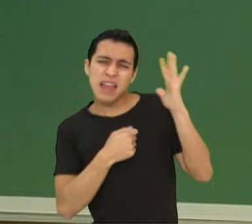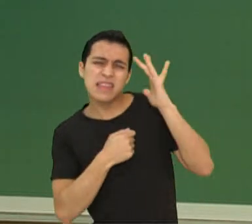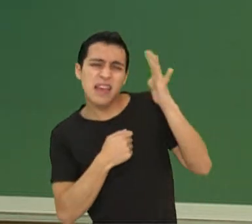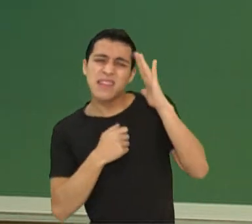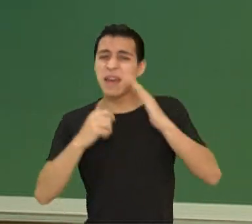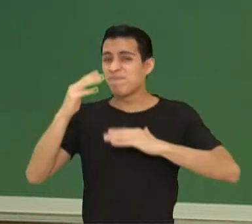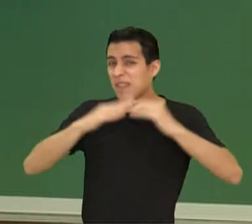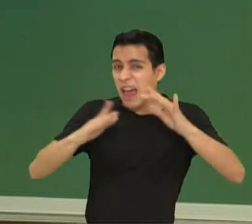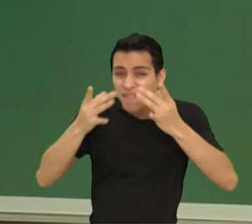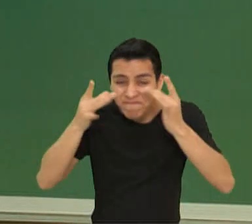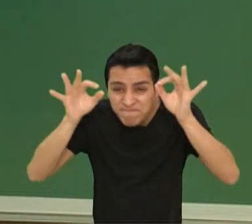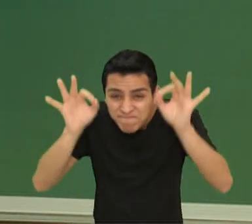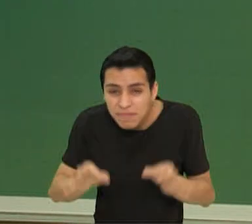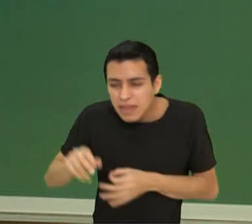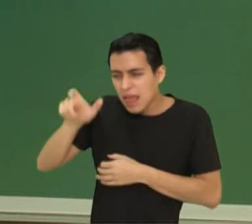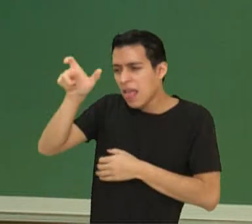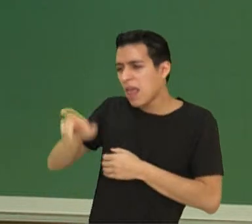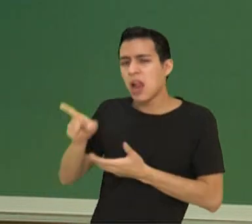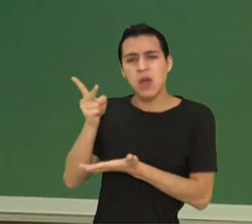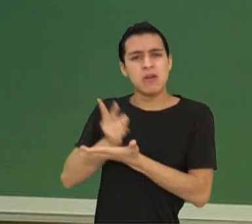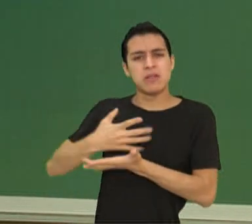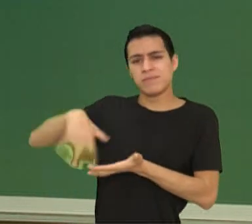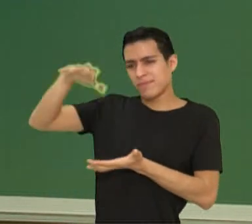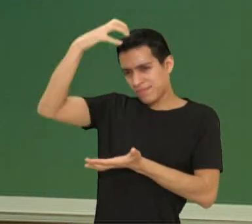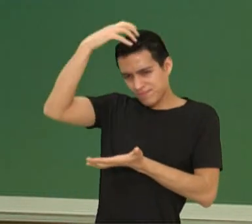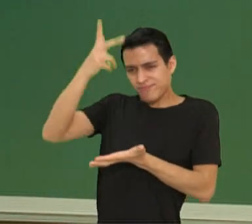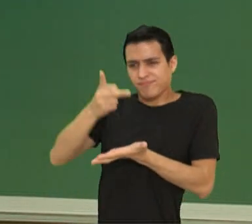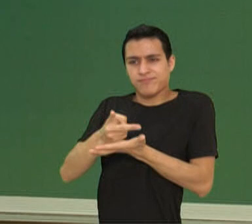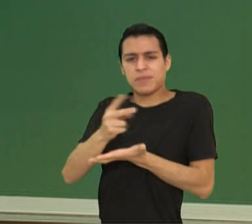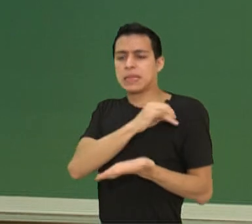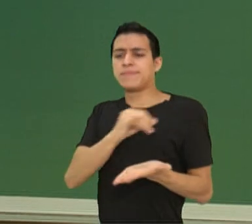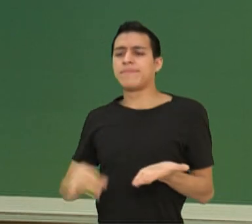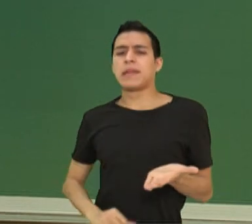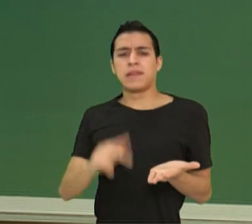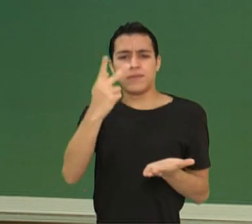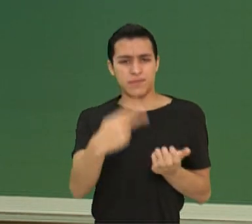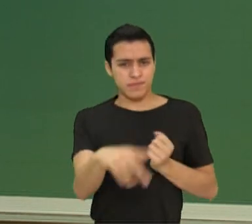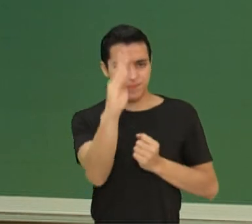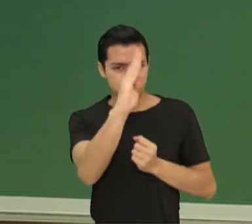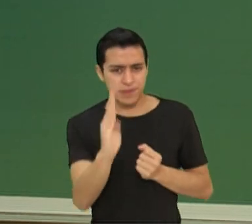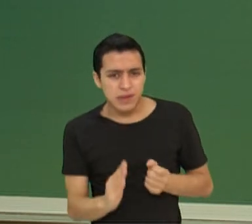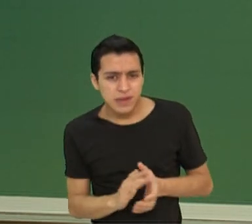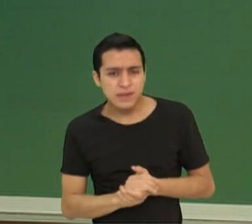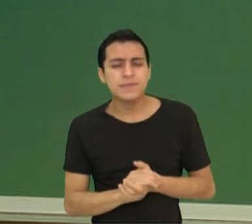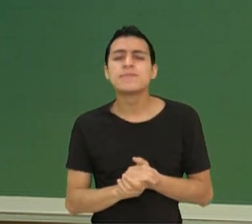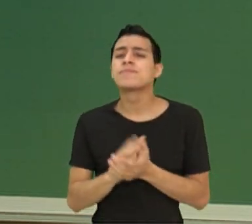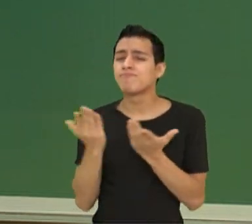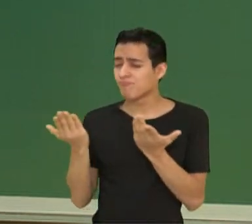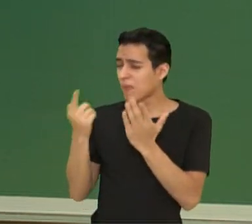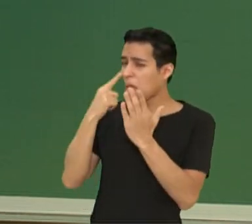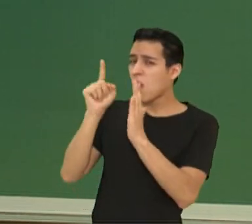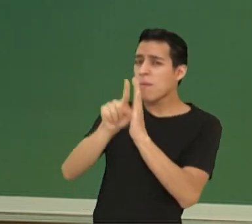Na prática, ele continuava sendo o grande imperador do país. E vamos de